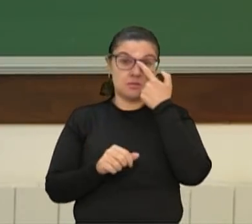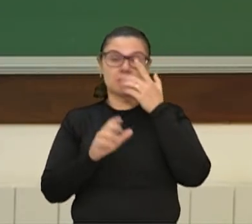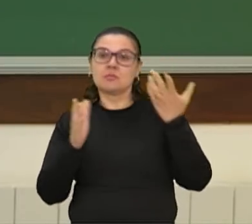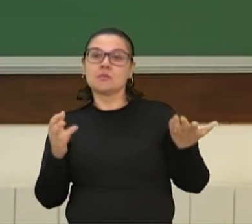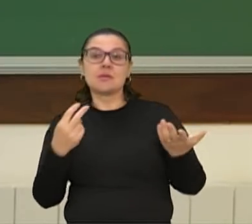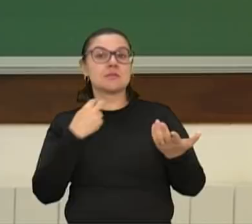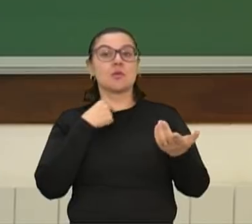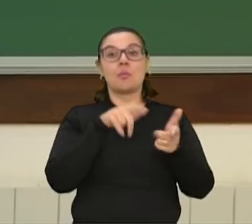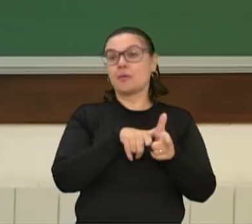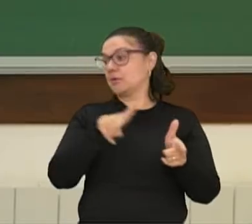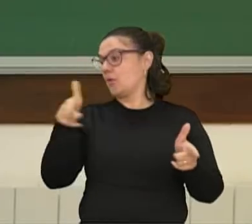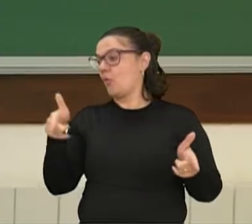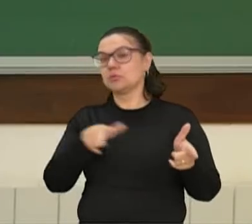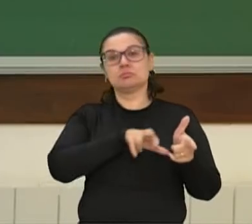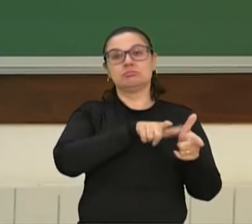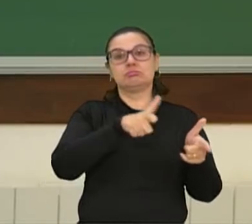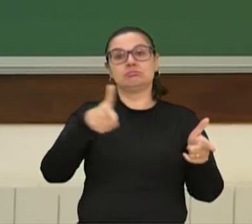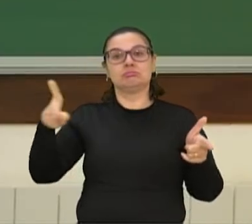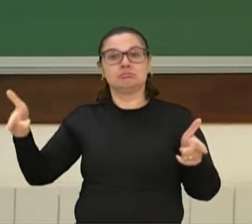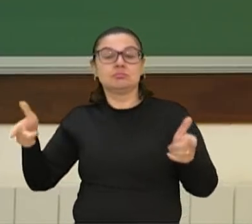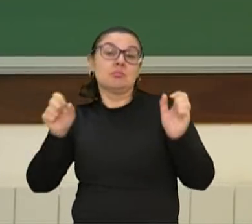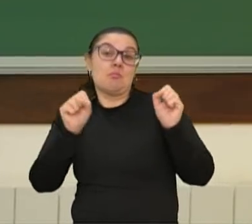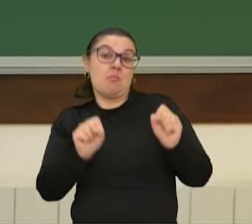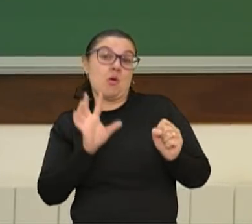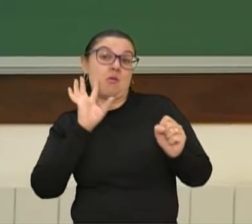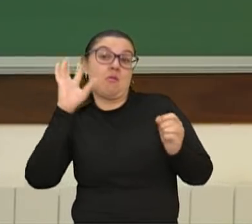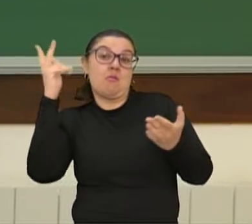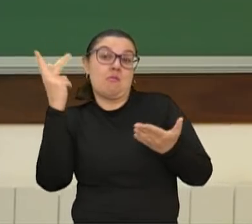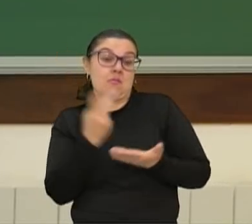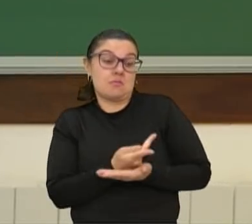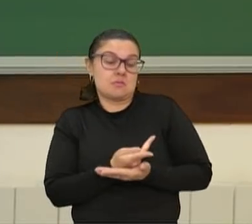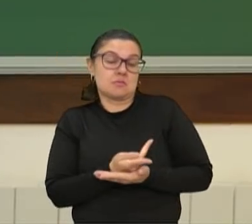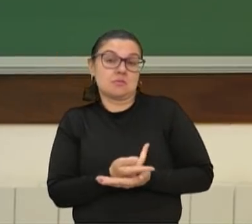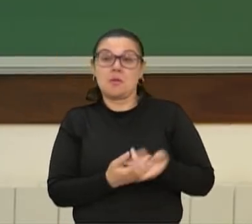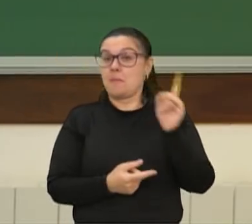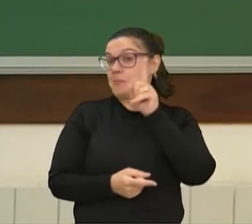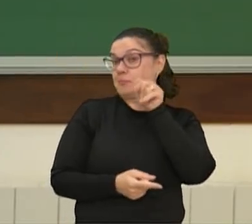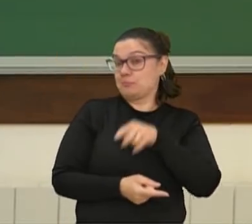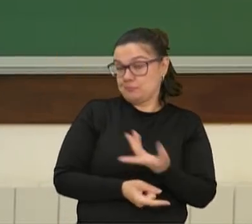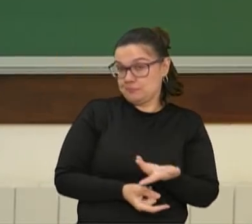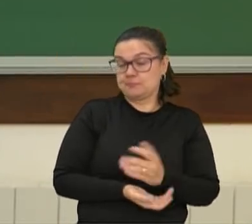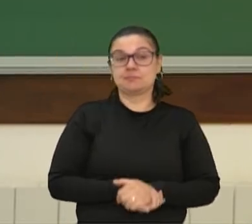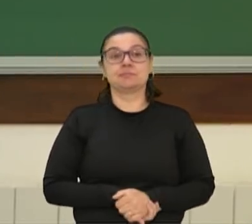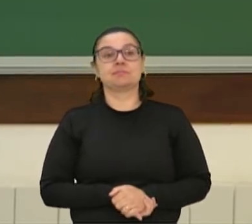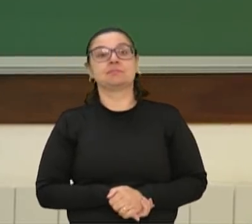não pode ser as outras coisas que ele poderia ser e não foi.